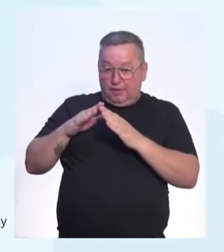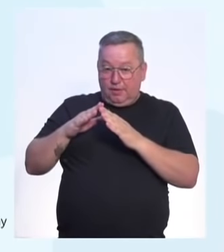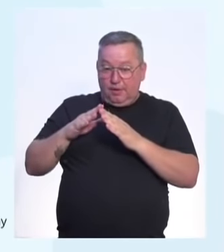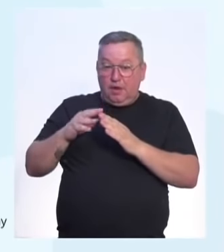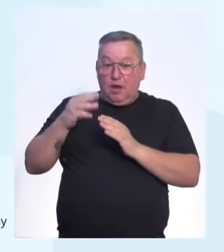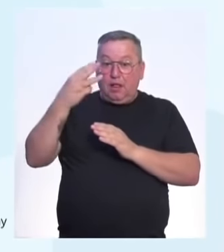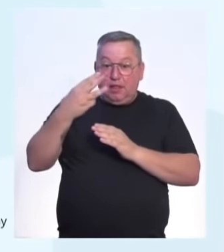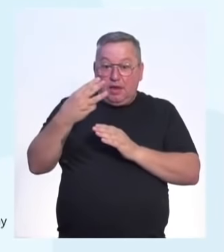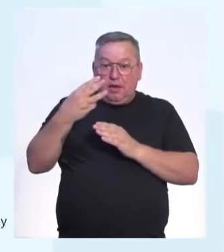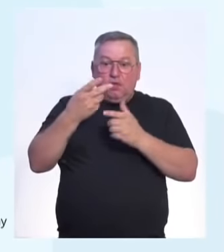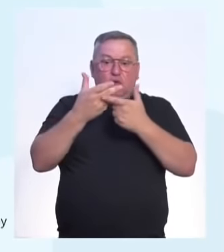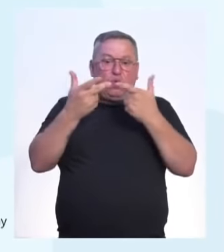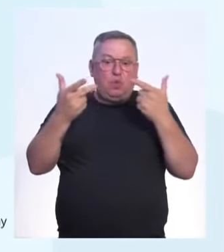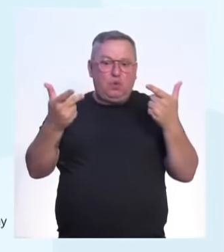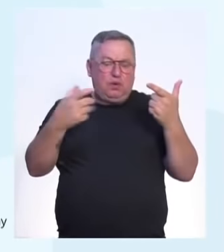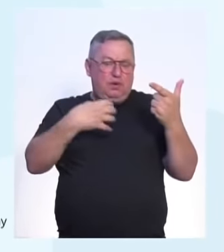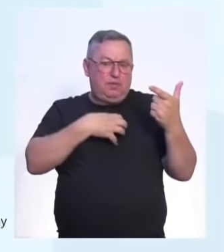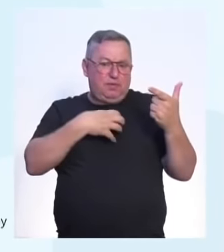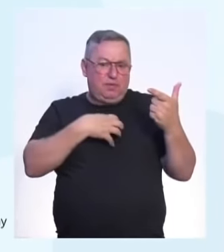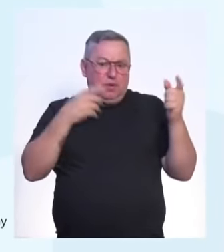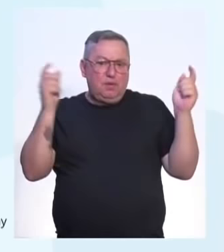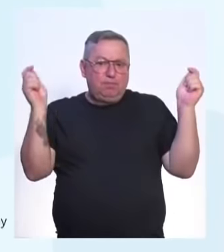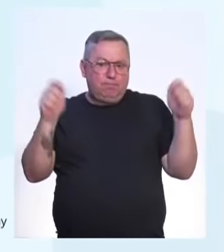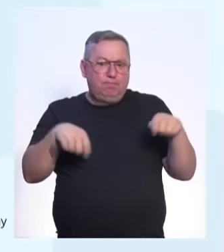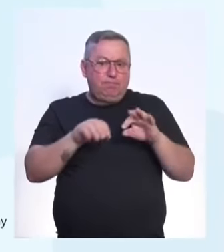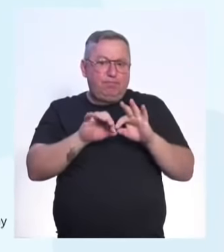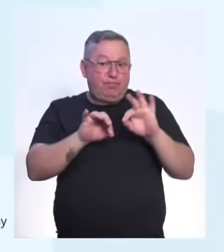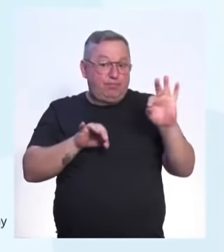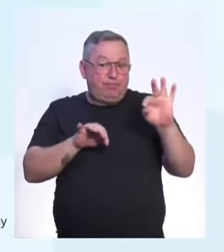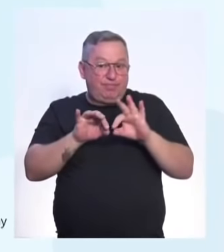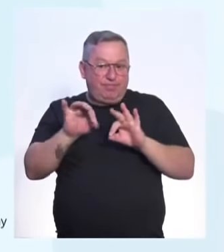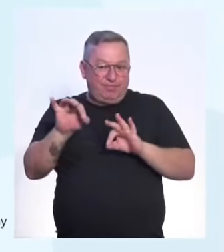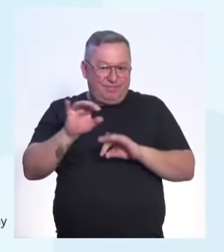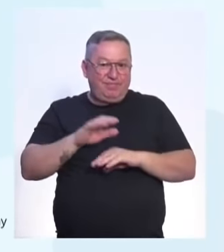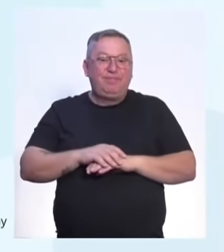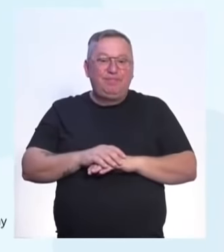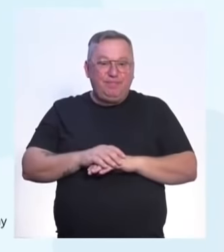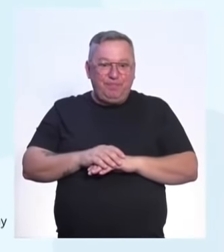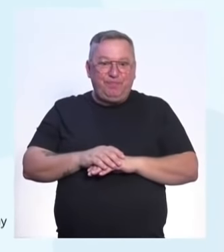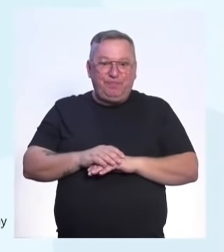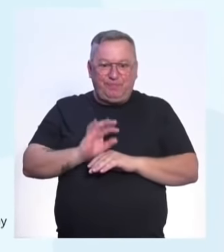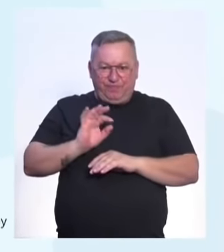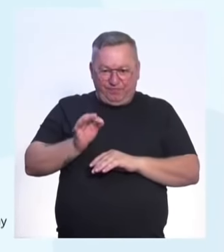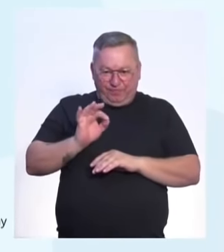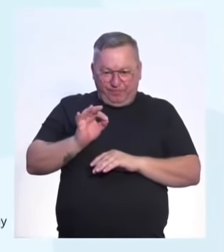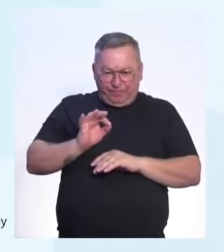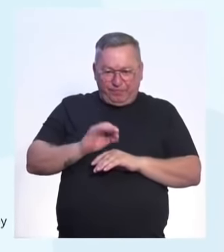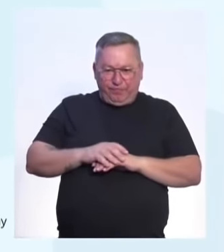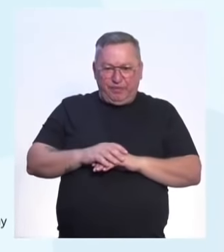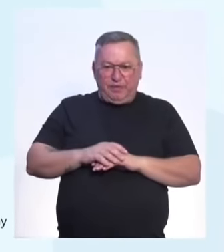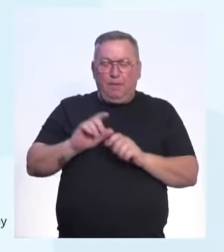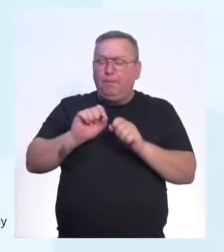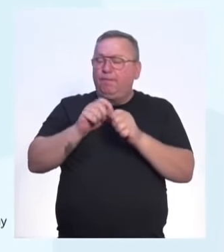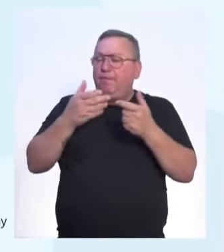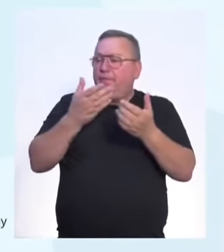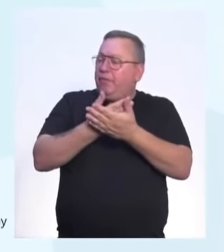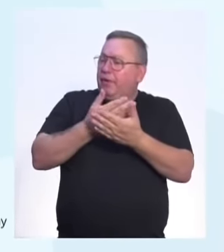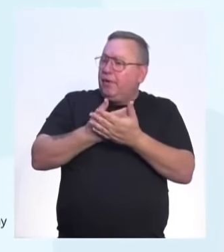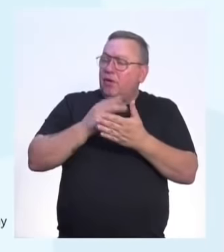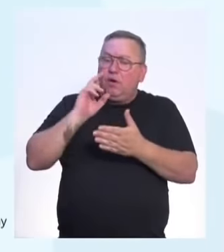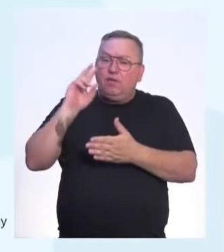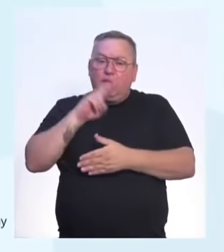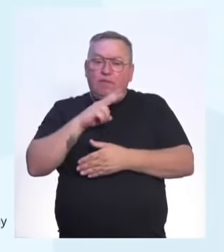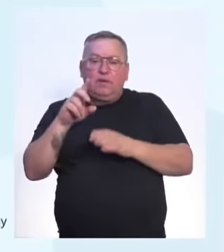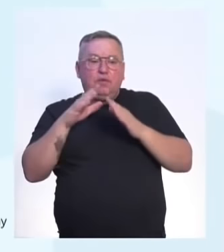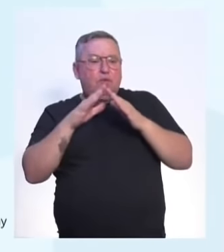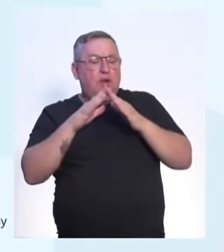três objetos ou situações que possam ser medidas. Esse eu fiz. Tudo bem? Estava produzindo a aula, tal.